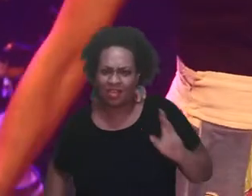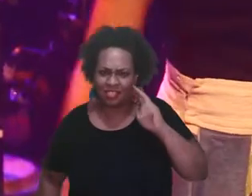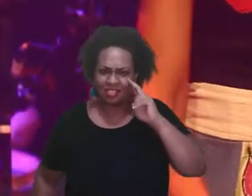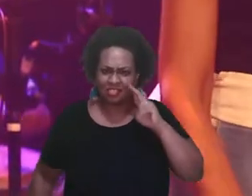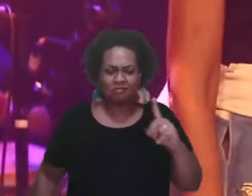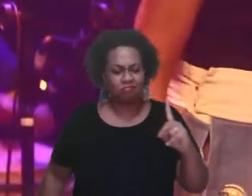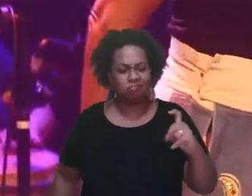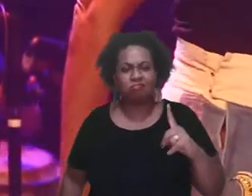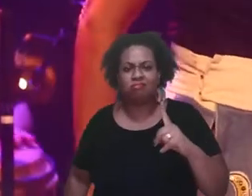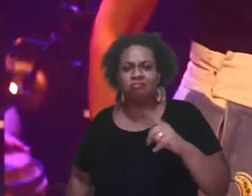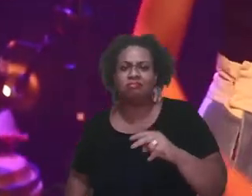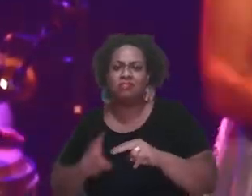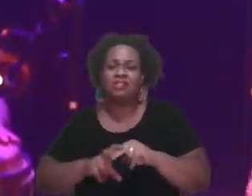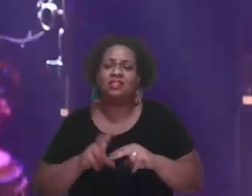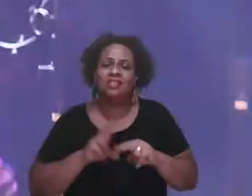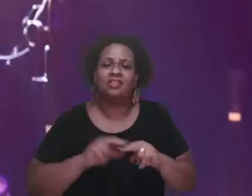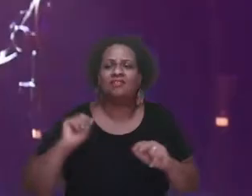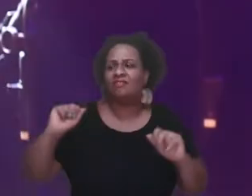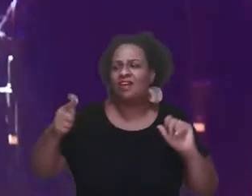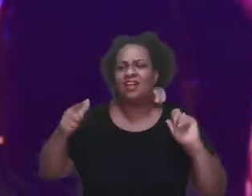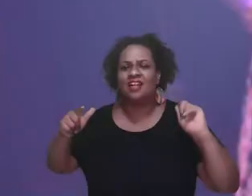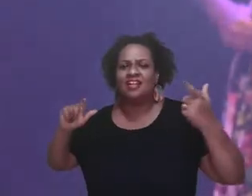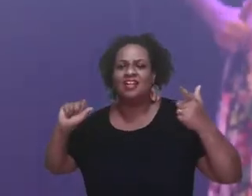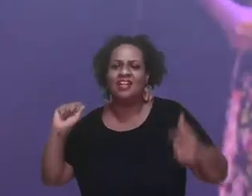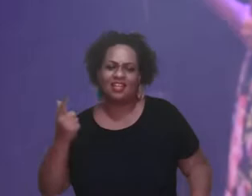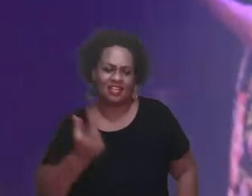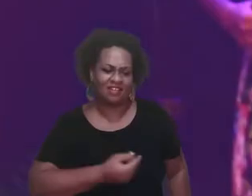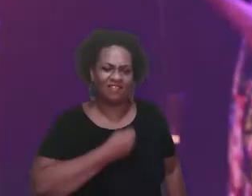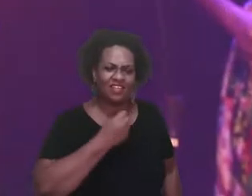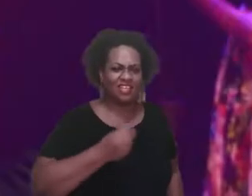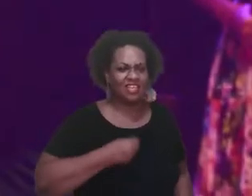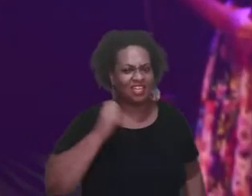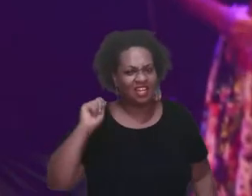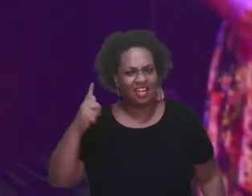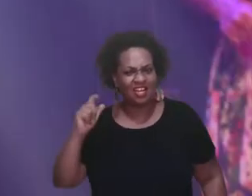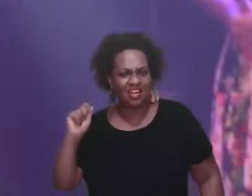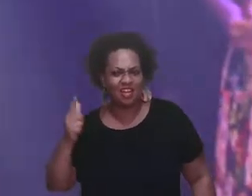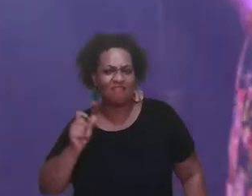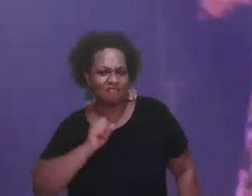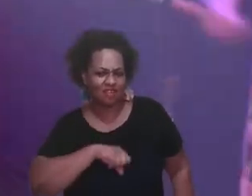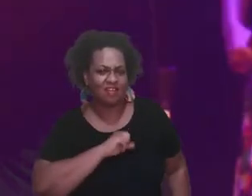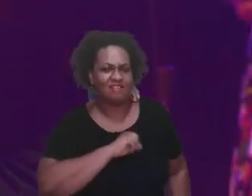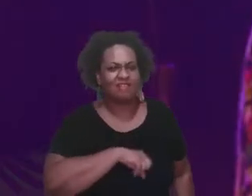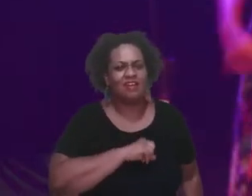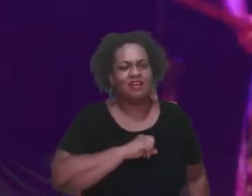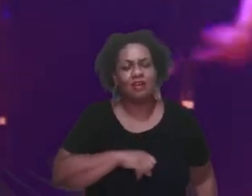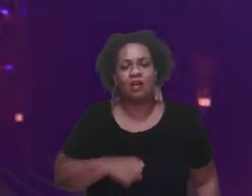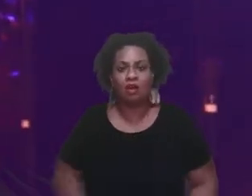Amaralina eu vi camarão sentado falando da vida alheia falar camarão malvado